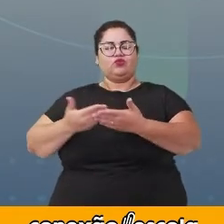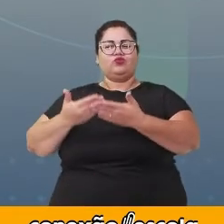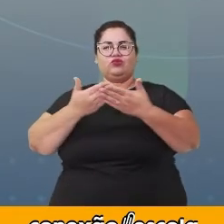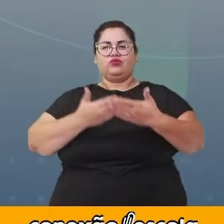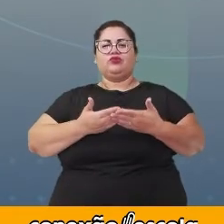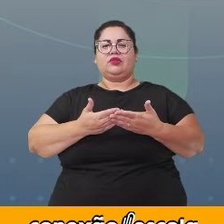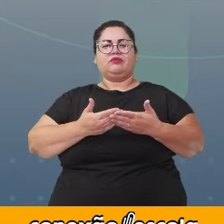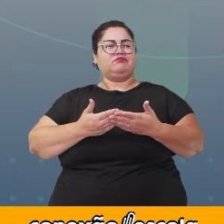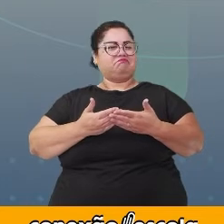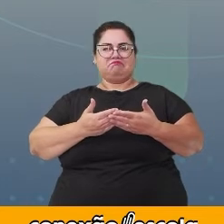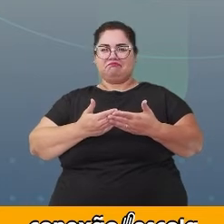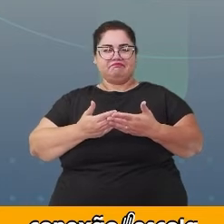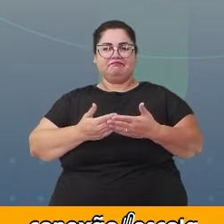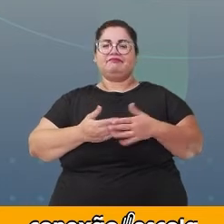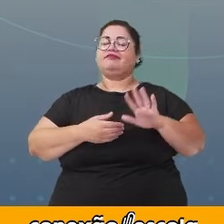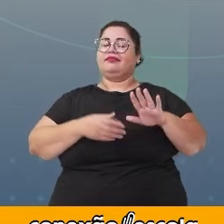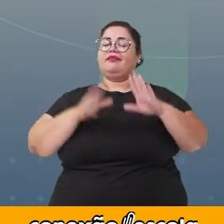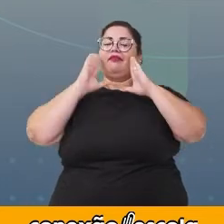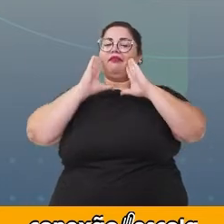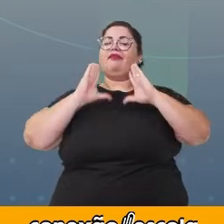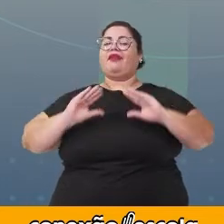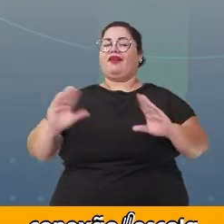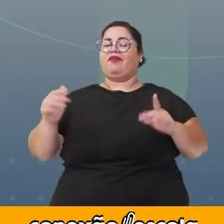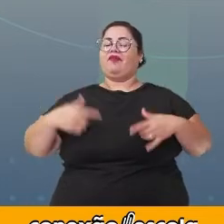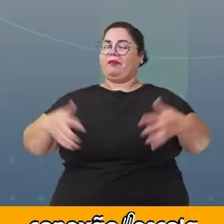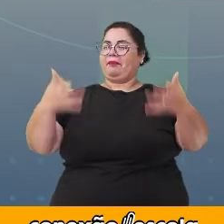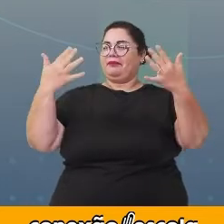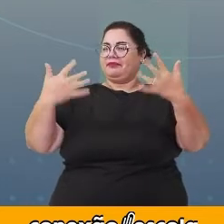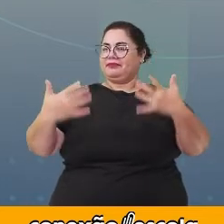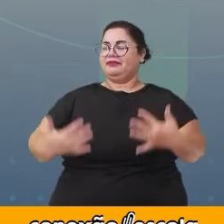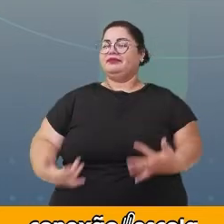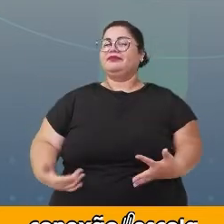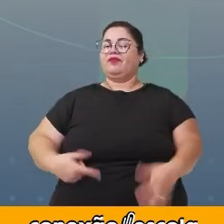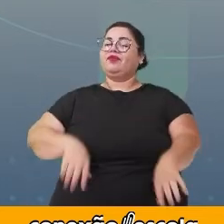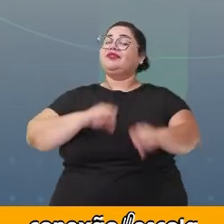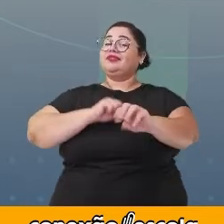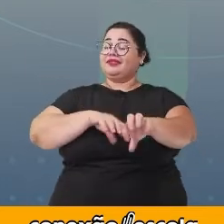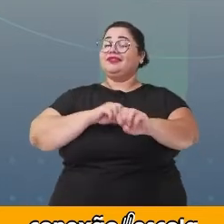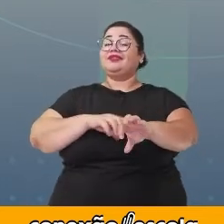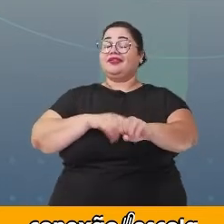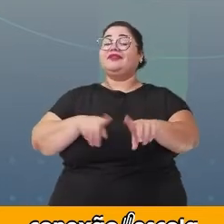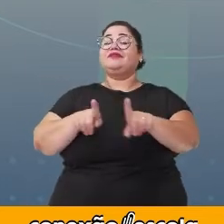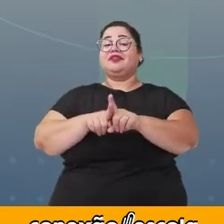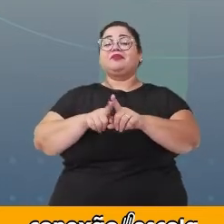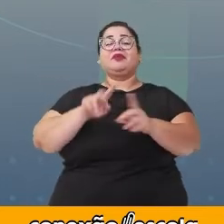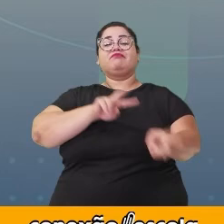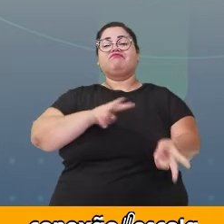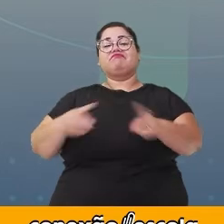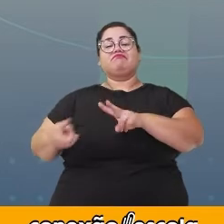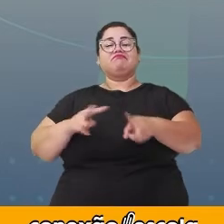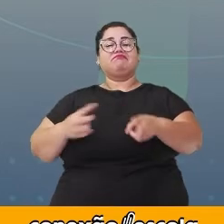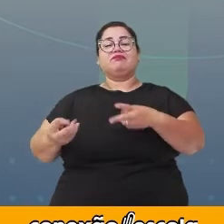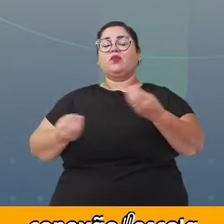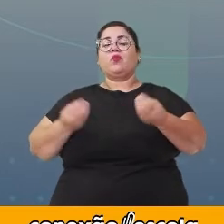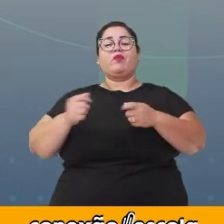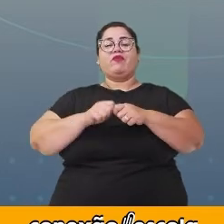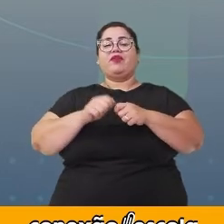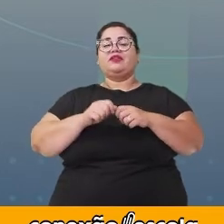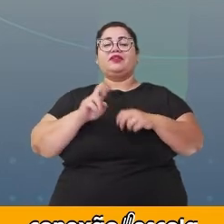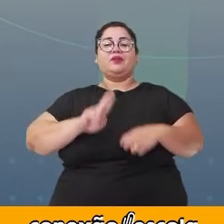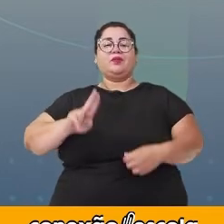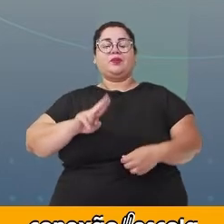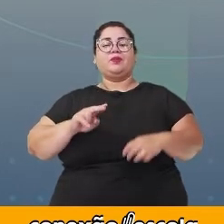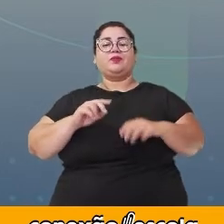isso? Se não, fique tranquilo que eu vou te explicar e te ensinar a converter essas unidades